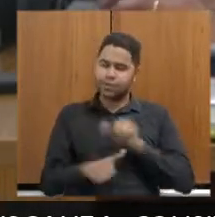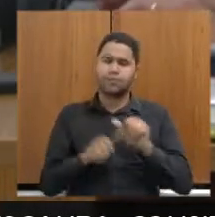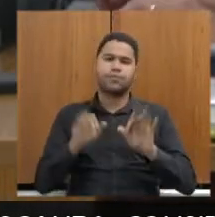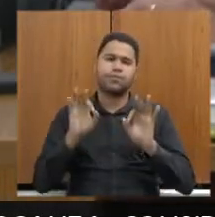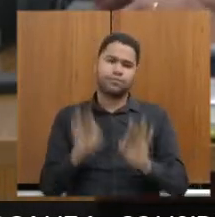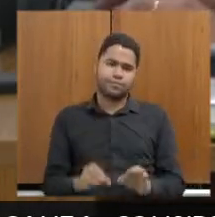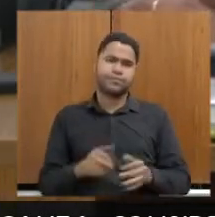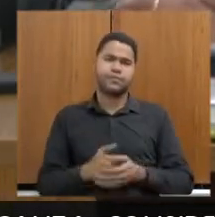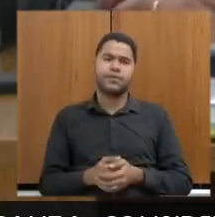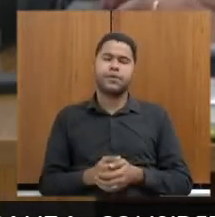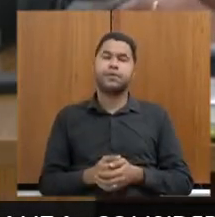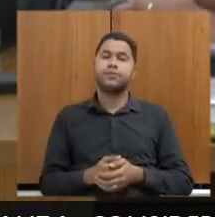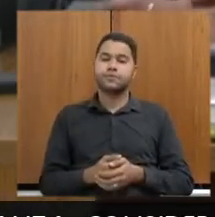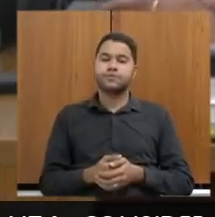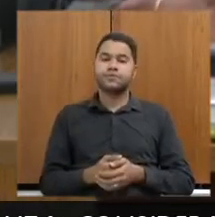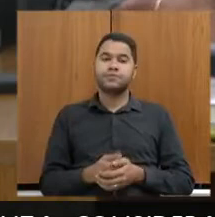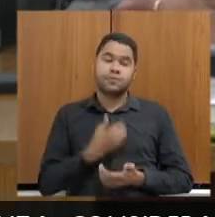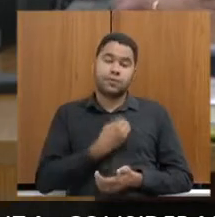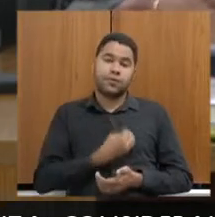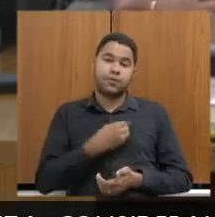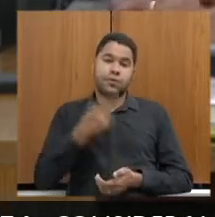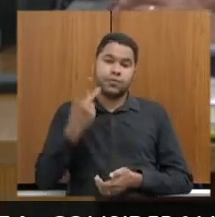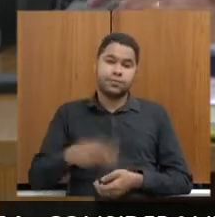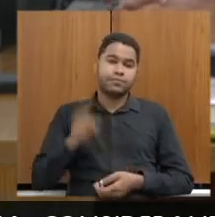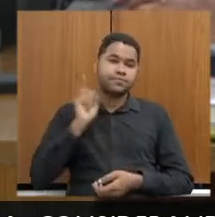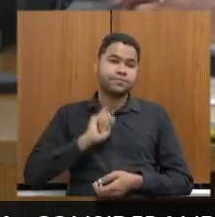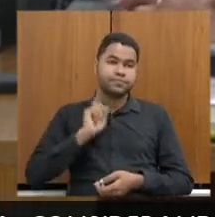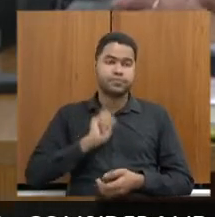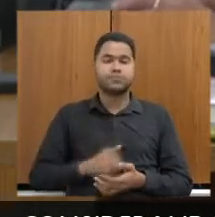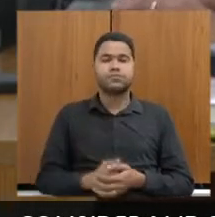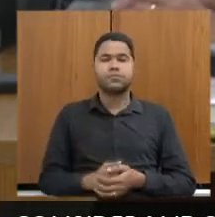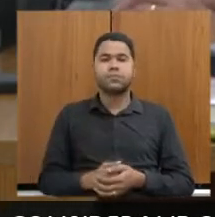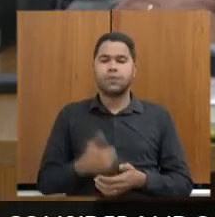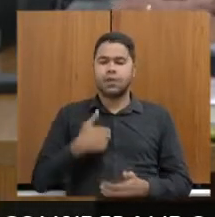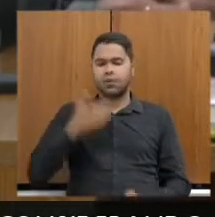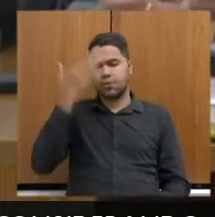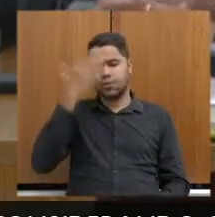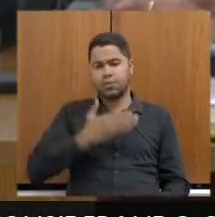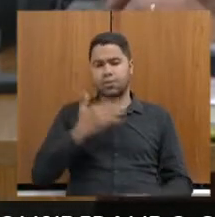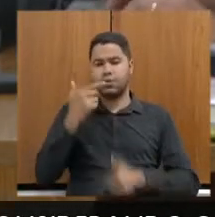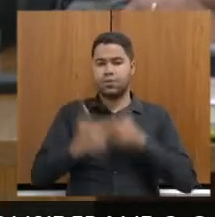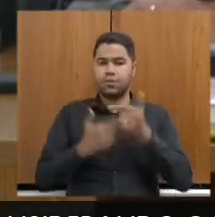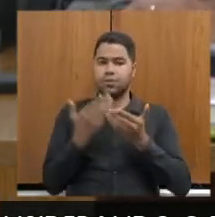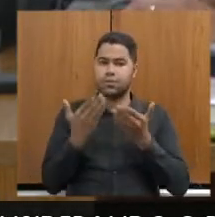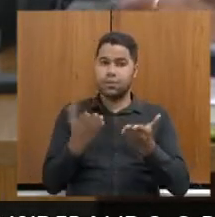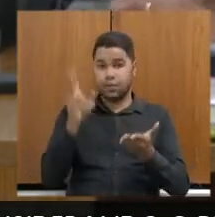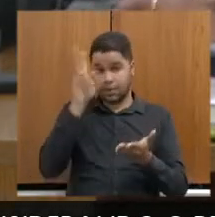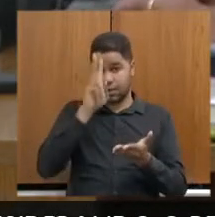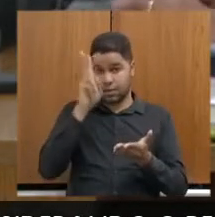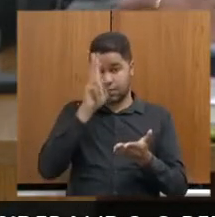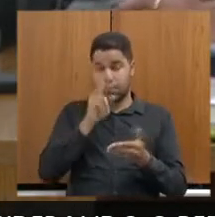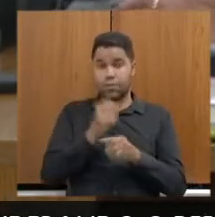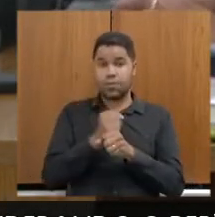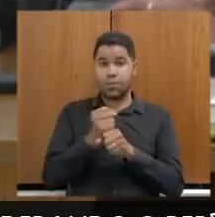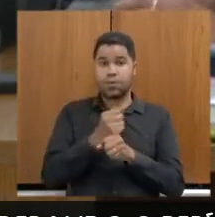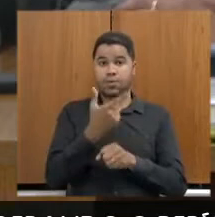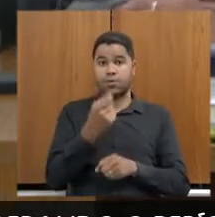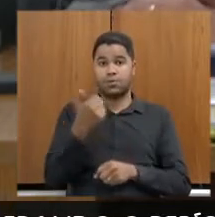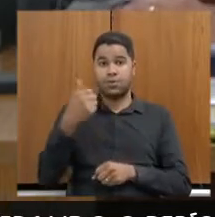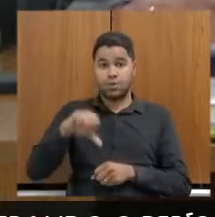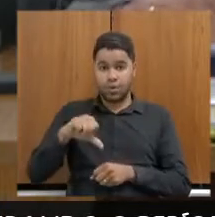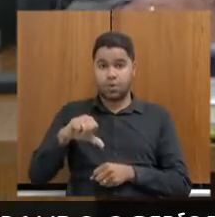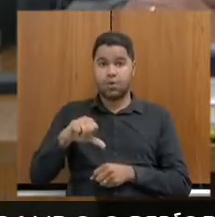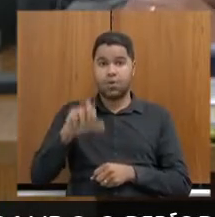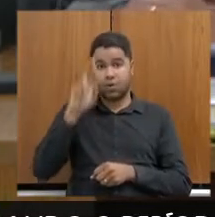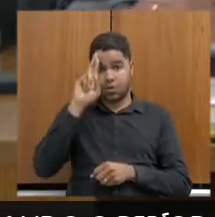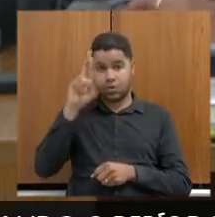vida e isso transforma tem transformado a vida dos mineiros então eu sou testemunha de seu trabalho Relembrando lá um ano de 2019 então